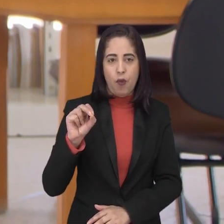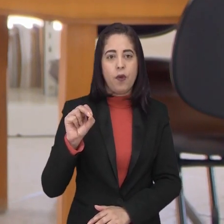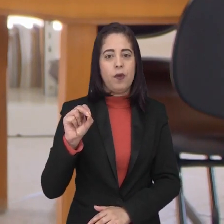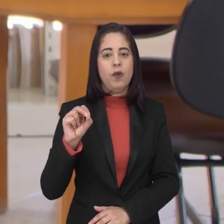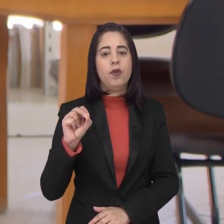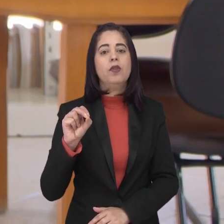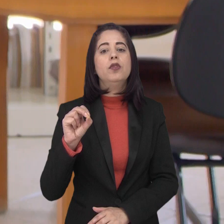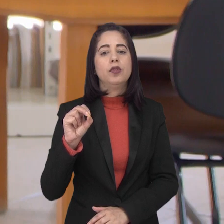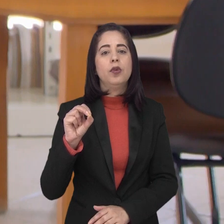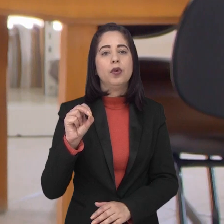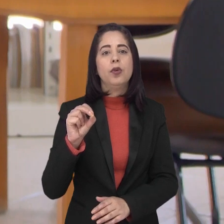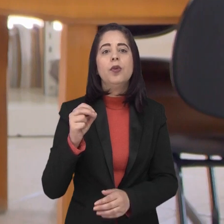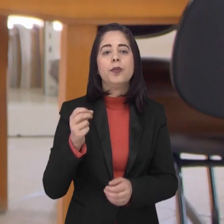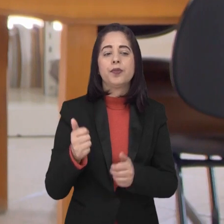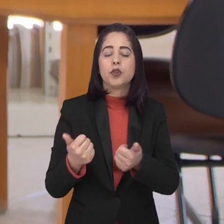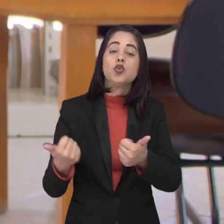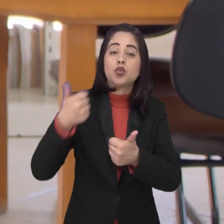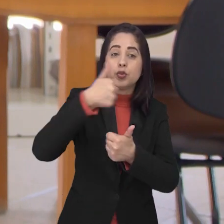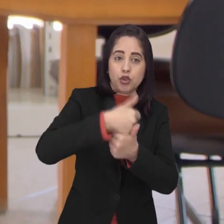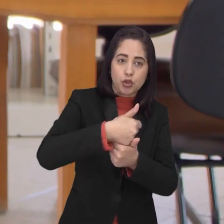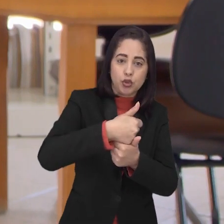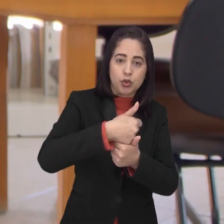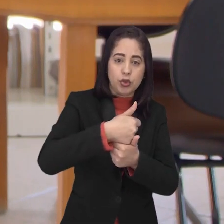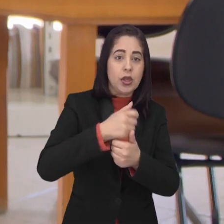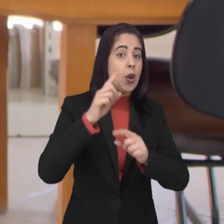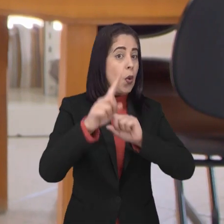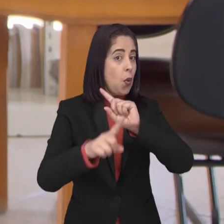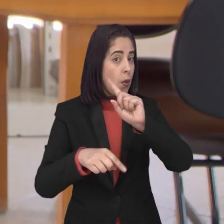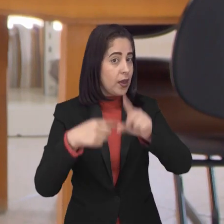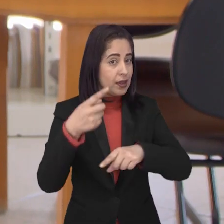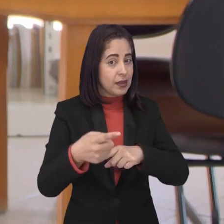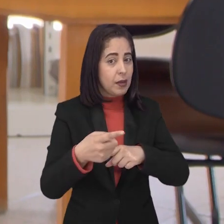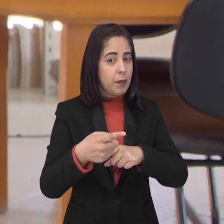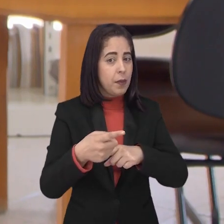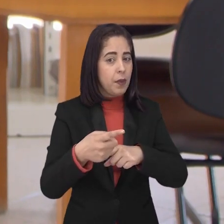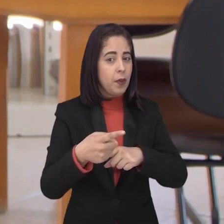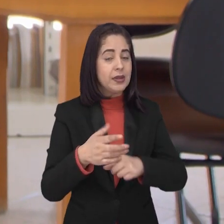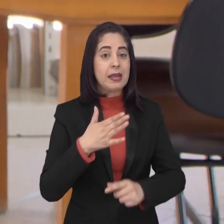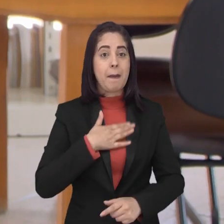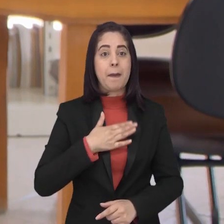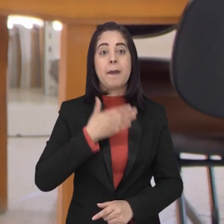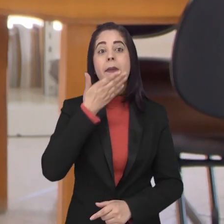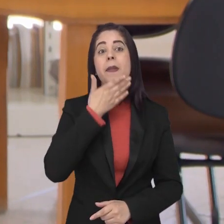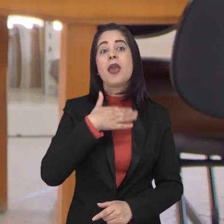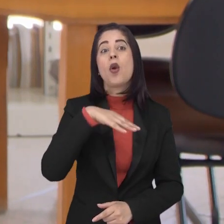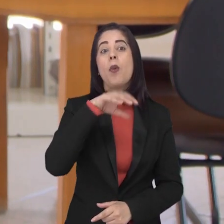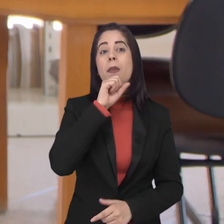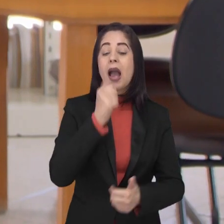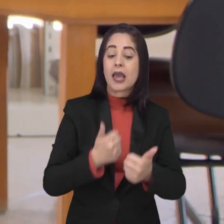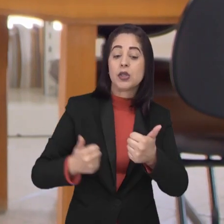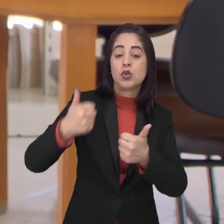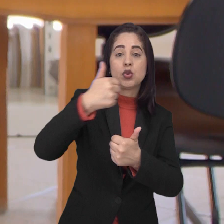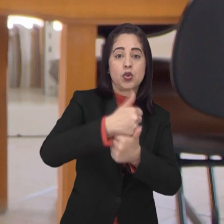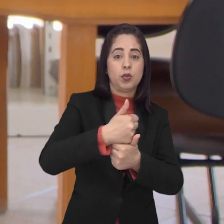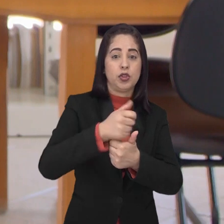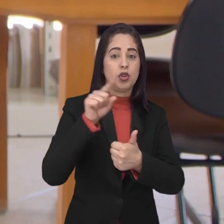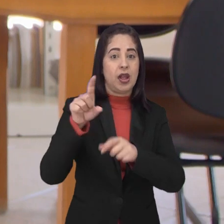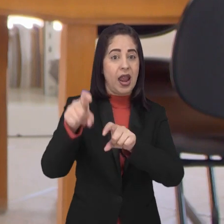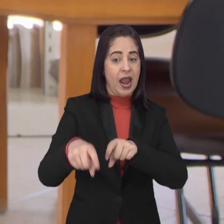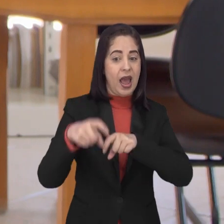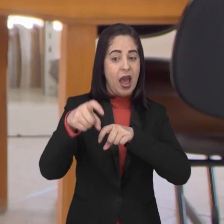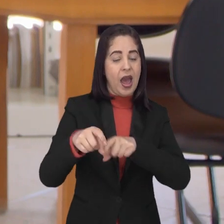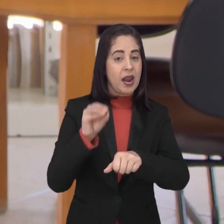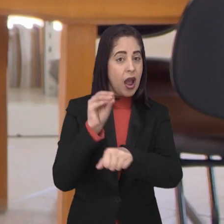Molina, filho do Ambrósio, e mais tarde passou para meu pai e minha